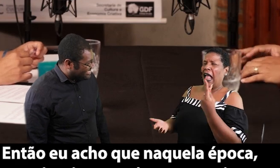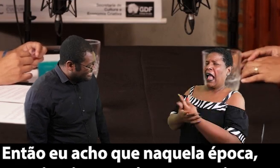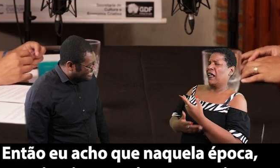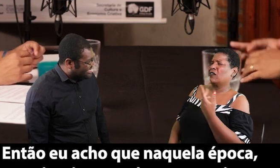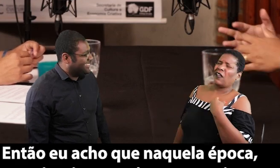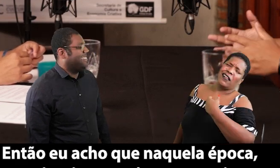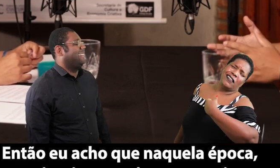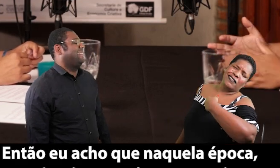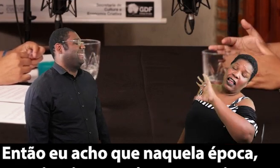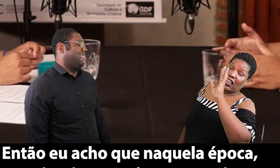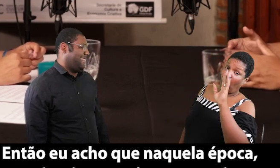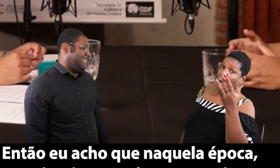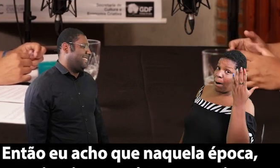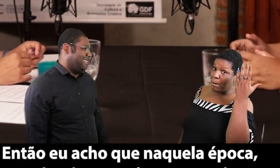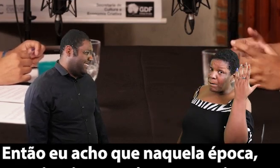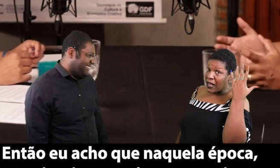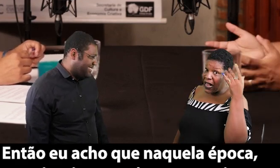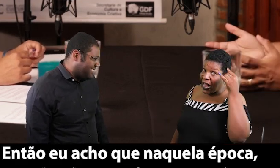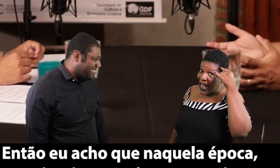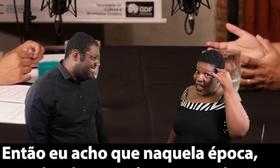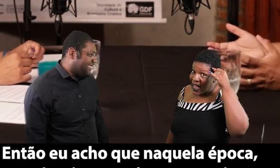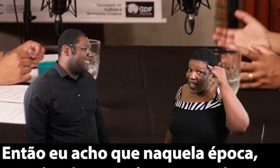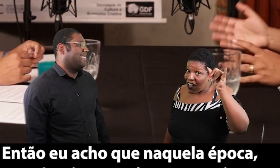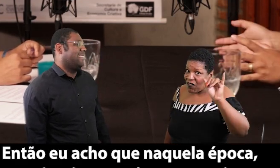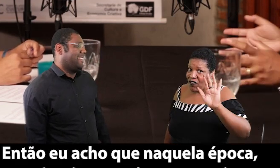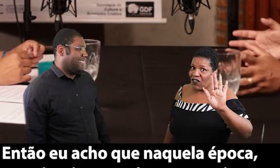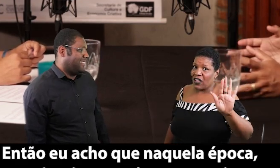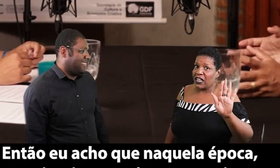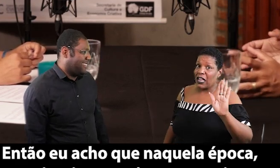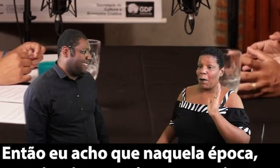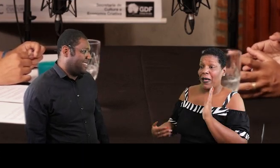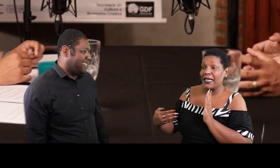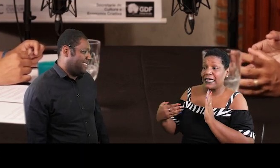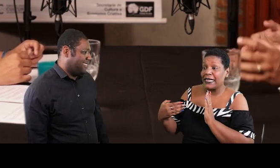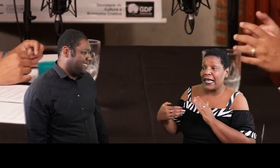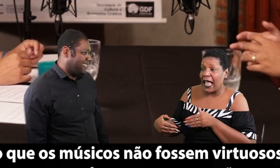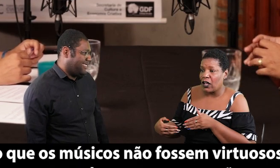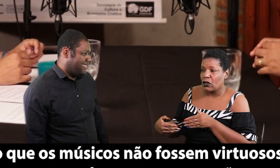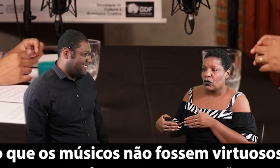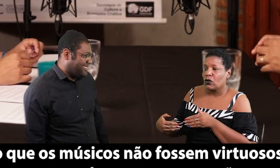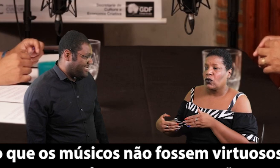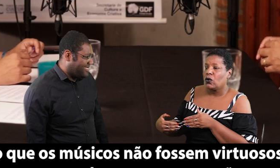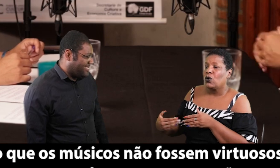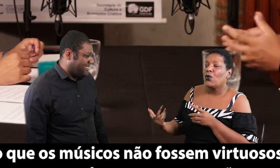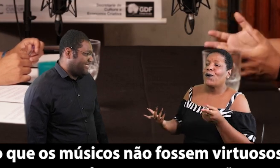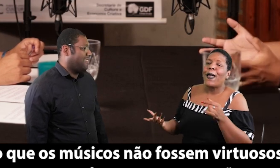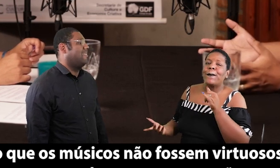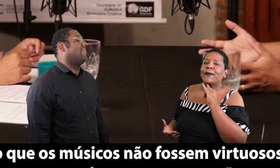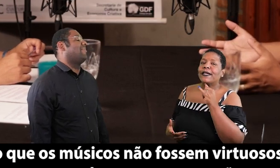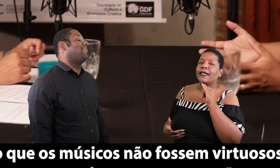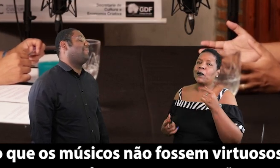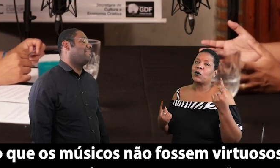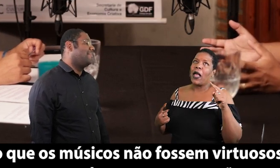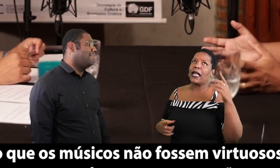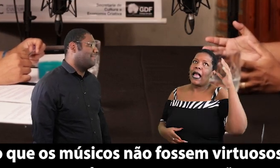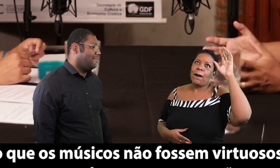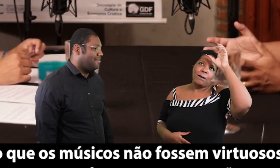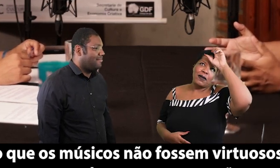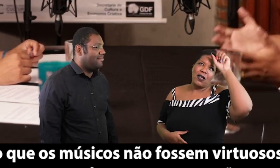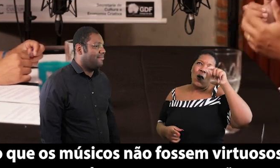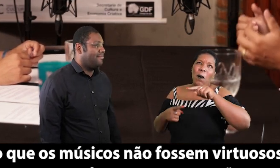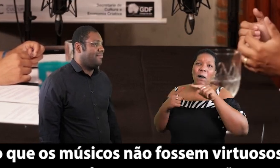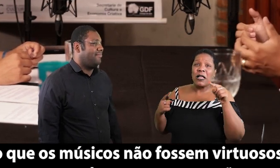Então, eu acho que naquela época, para evitar isso, se tocava mais reto. Não que os músicos não fossem virtuosos, mas eu acho